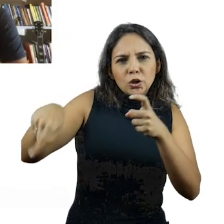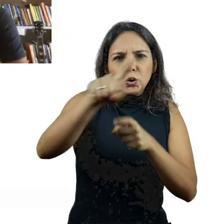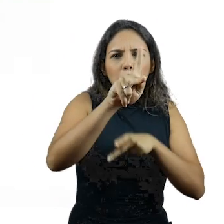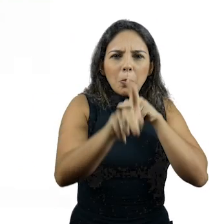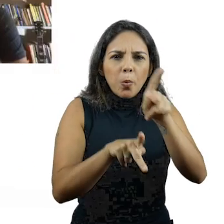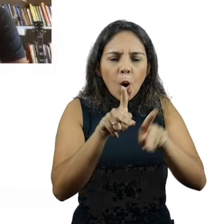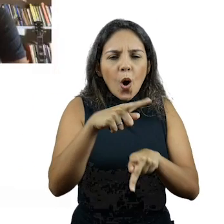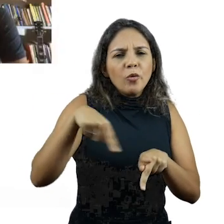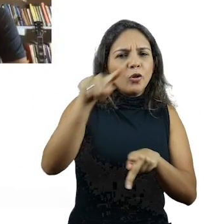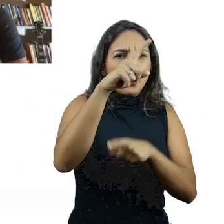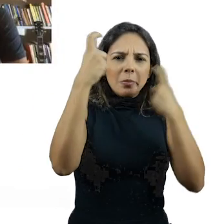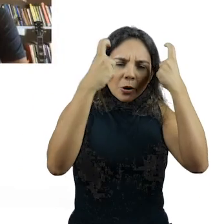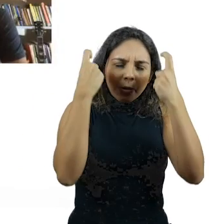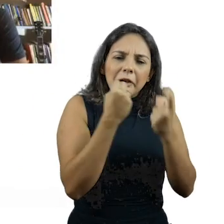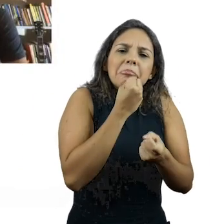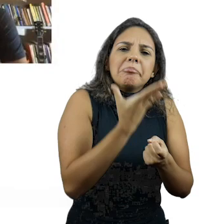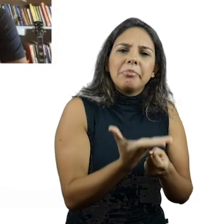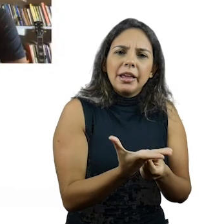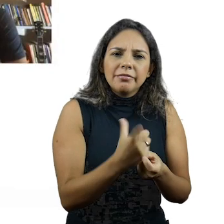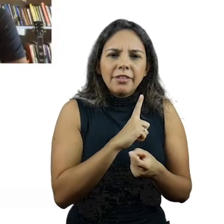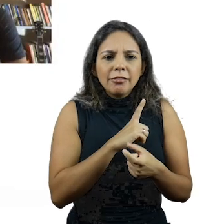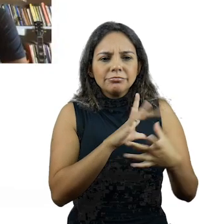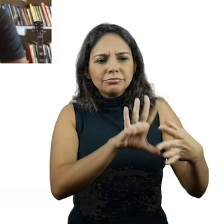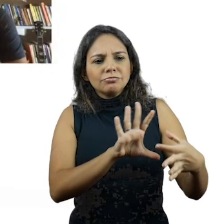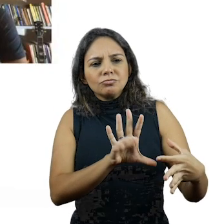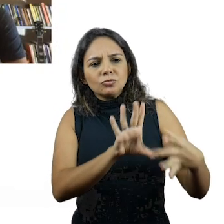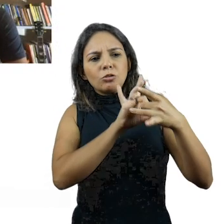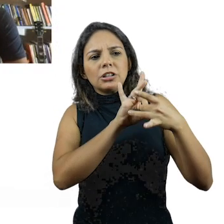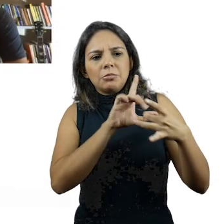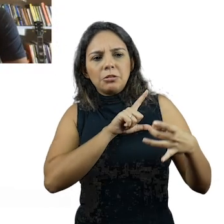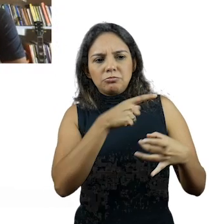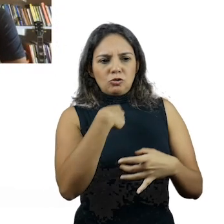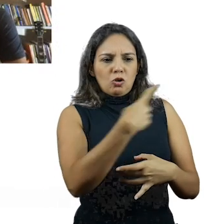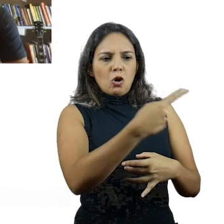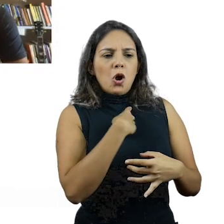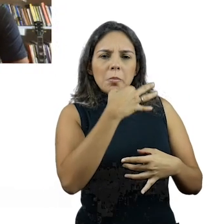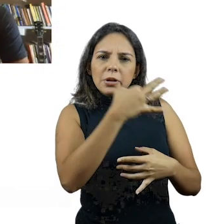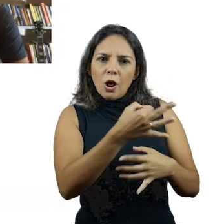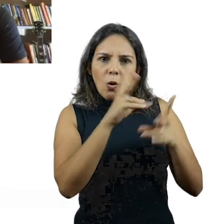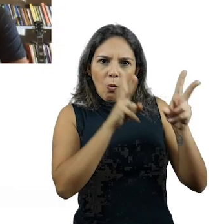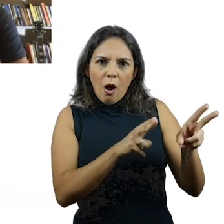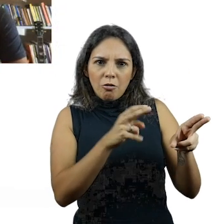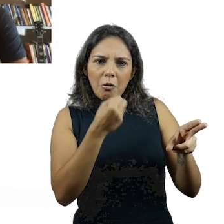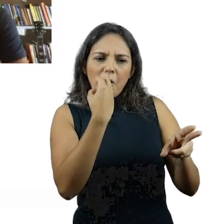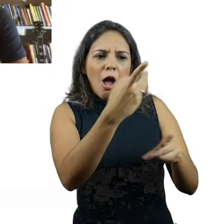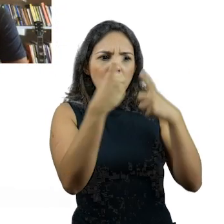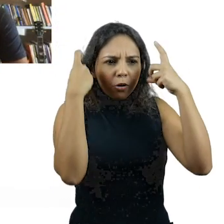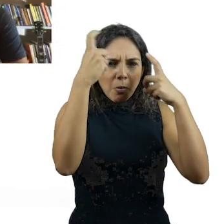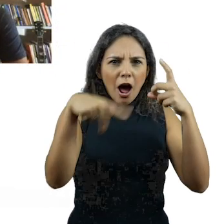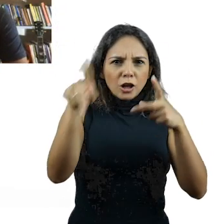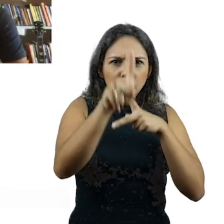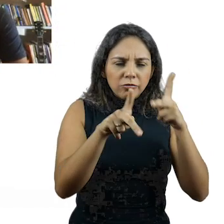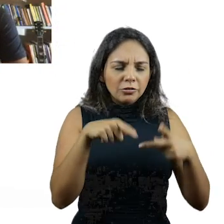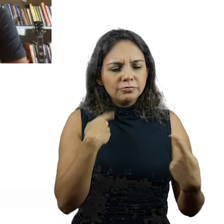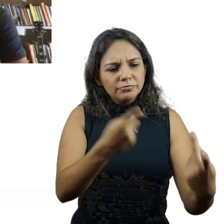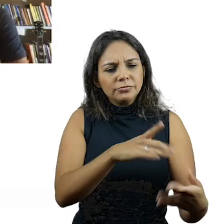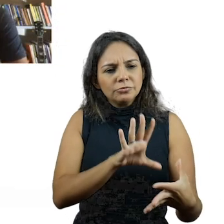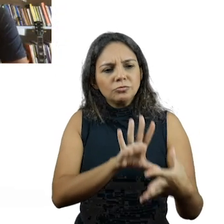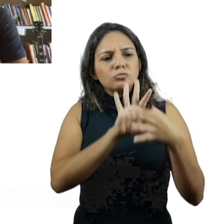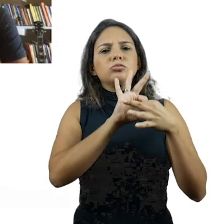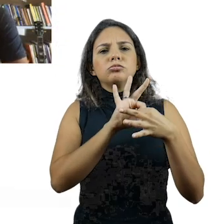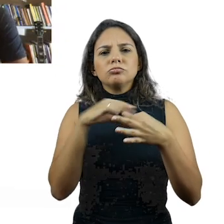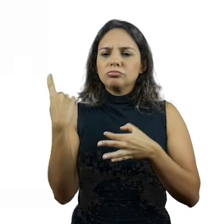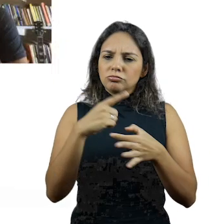maior, elas estão se conectando, estão se encontrando. Tem um tempo já que eu tenho notado isso, né, mas agora, assim, depois que a pandemia tomou esse